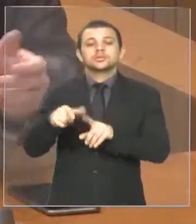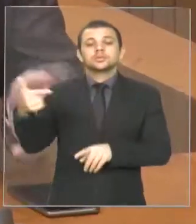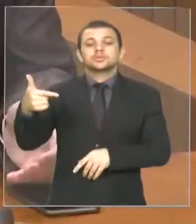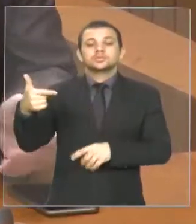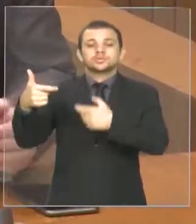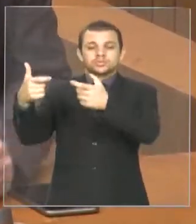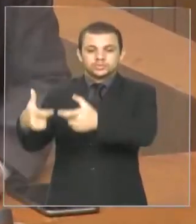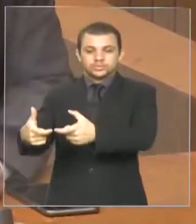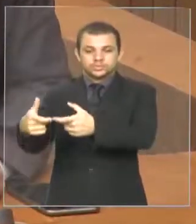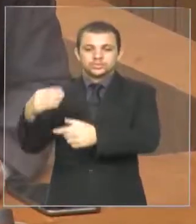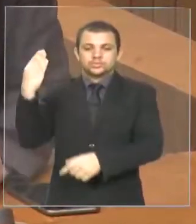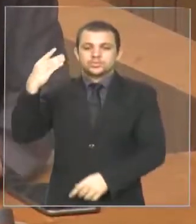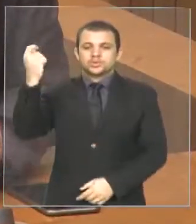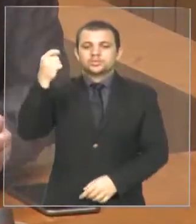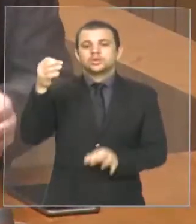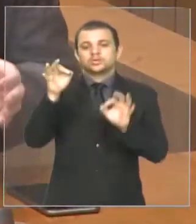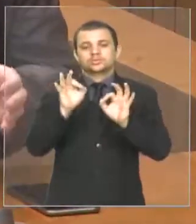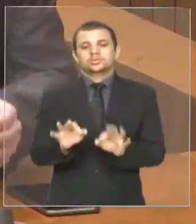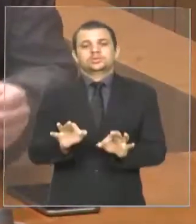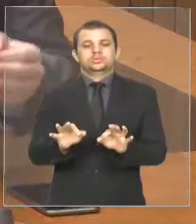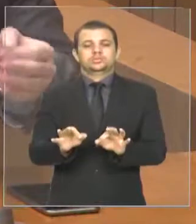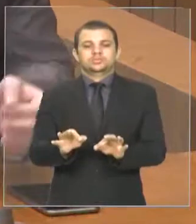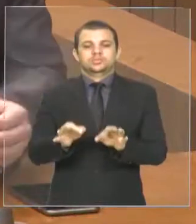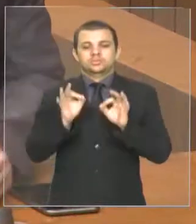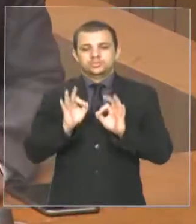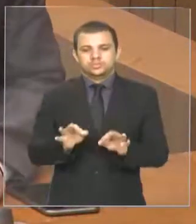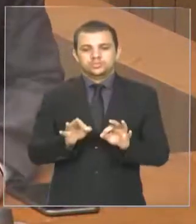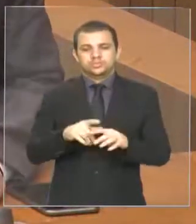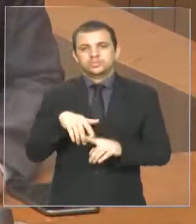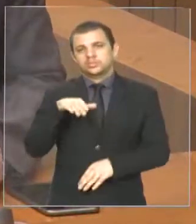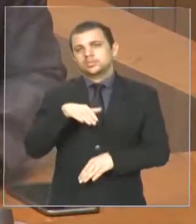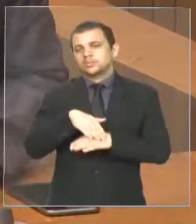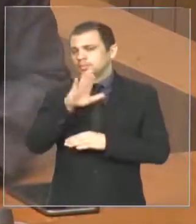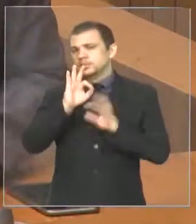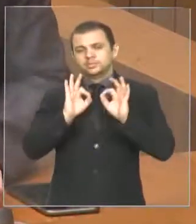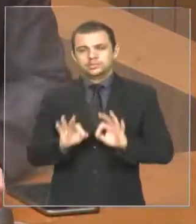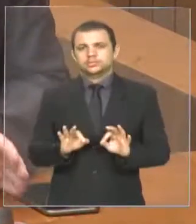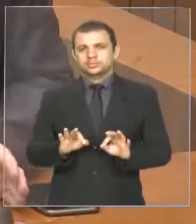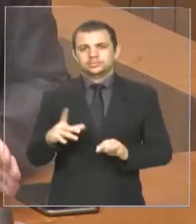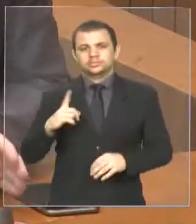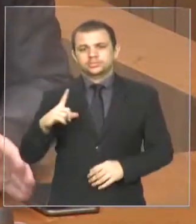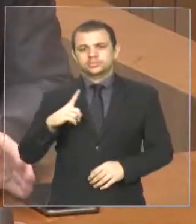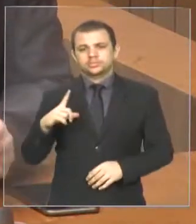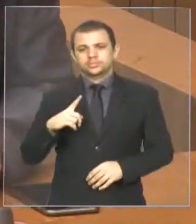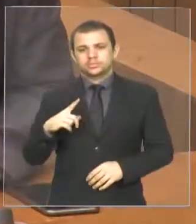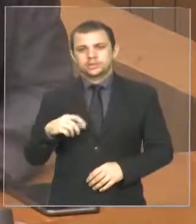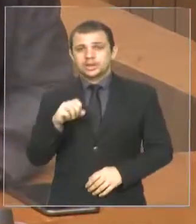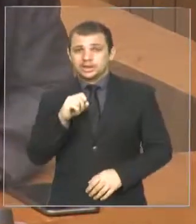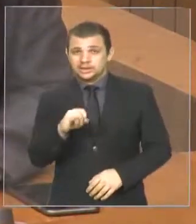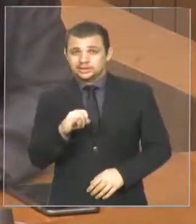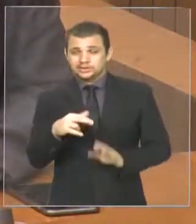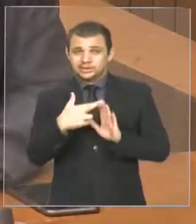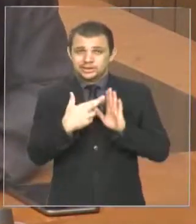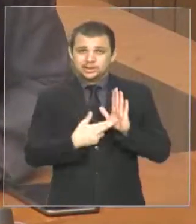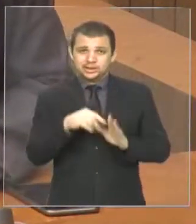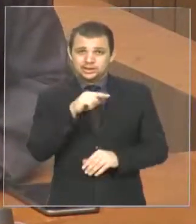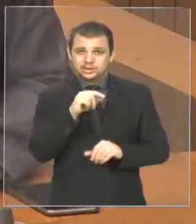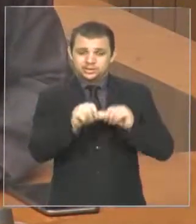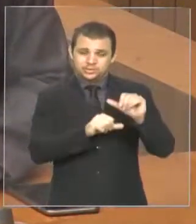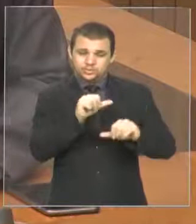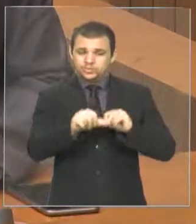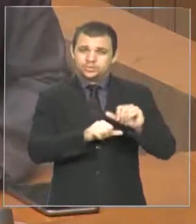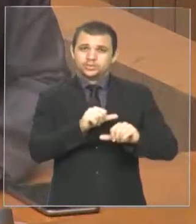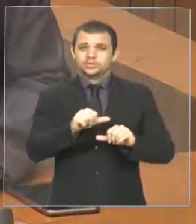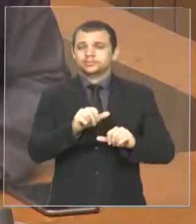Assim deve ser o campeonato e assim é a forma mais legítima de acontecer. Qualquer coisa fora desta regra vai deixar